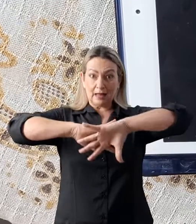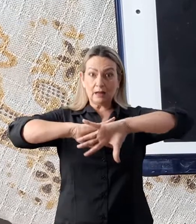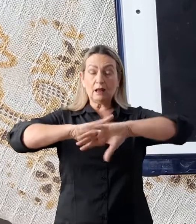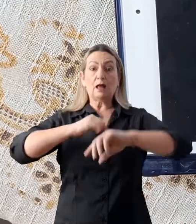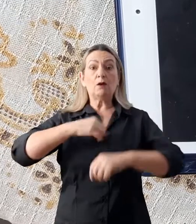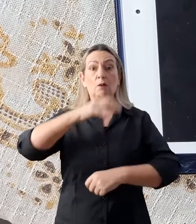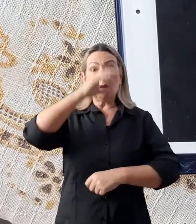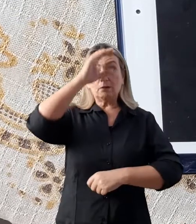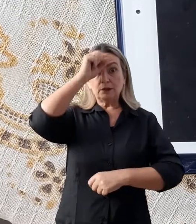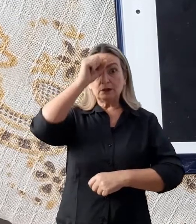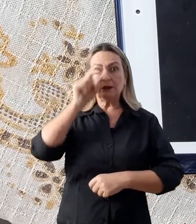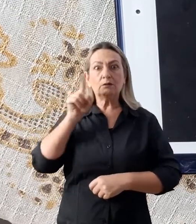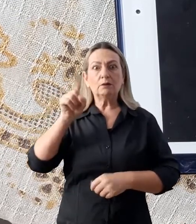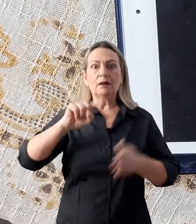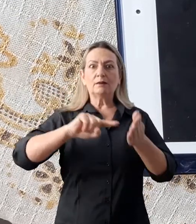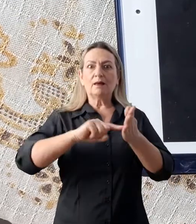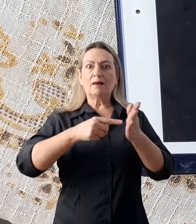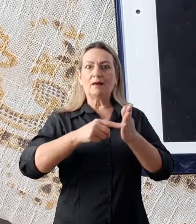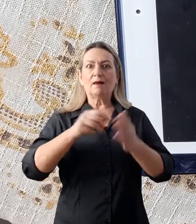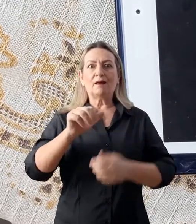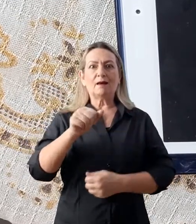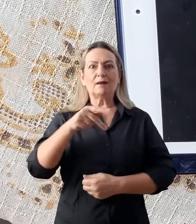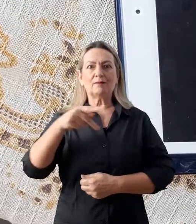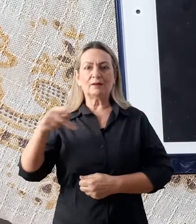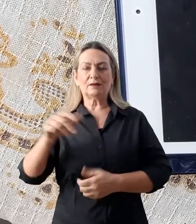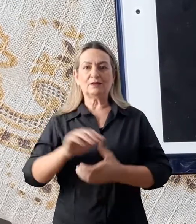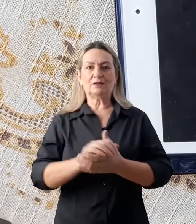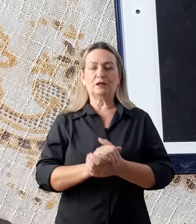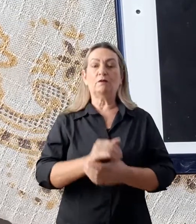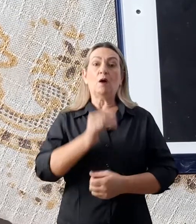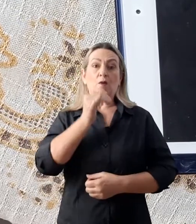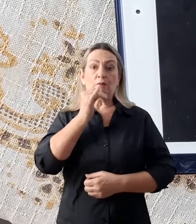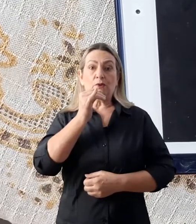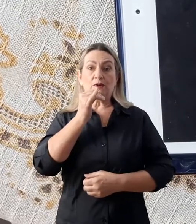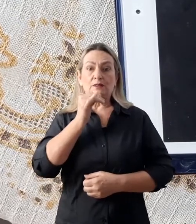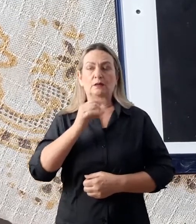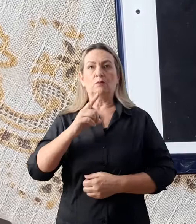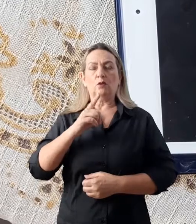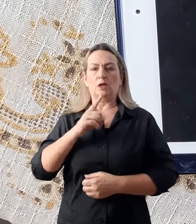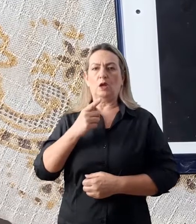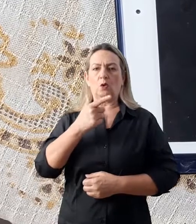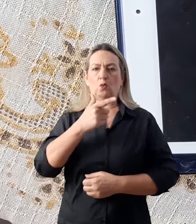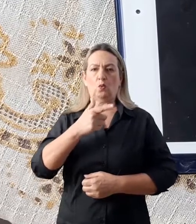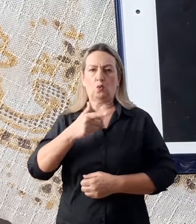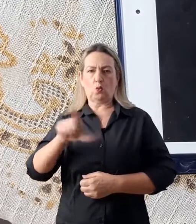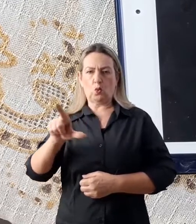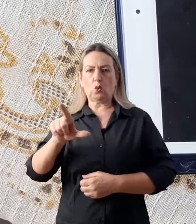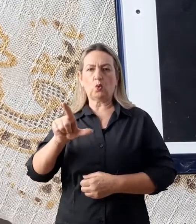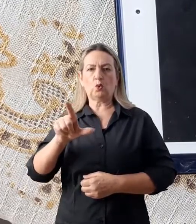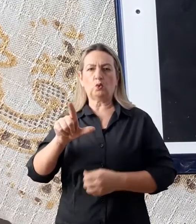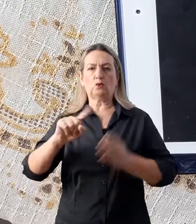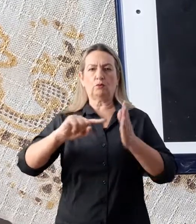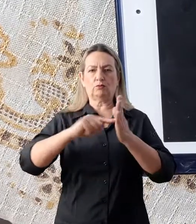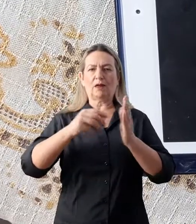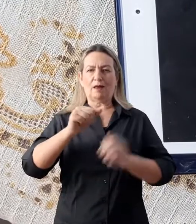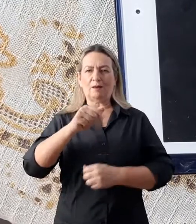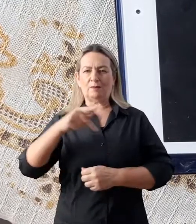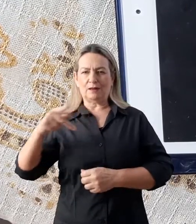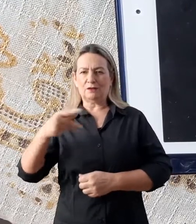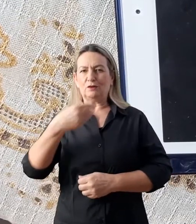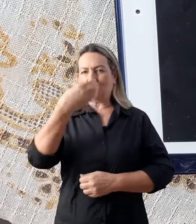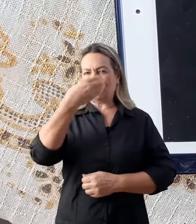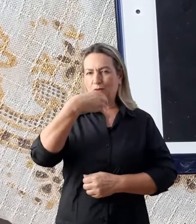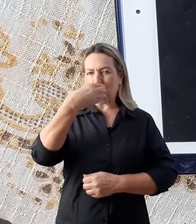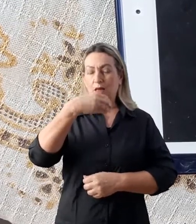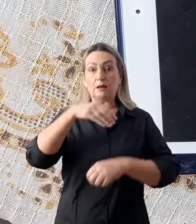desse aplicativo. Ele tem uma função que, por exemplo, o Procreate, que é o aplicativo de desenho mais famoso do iPad,